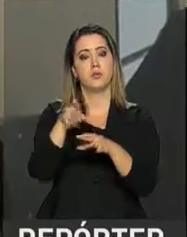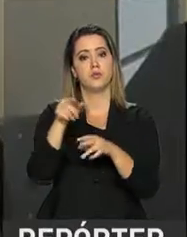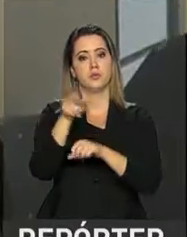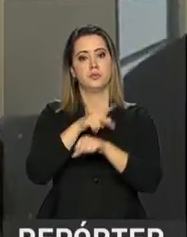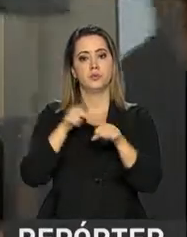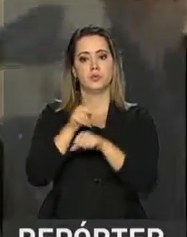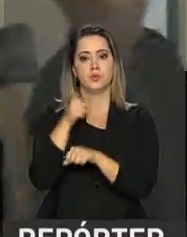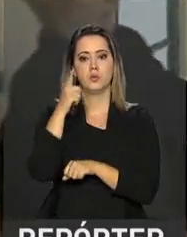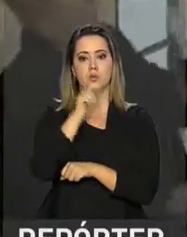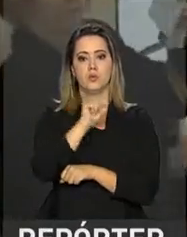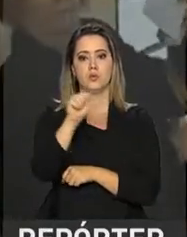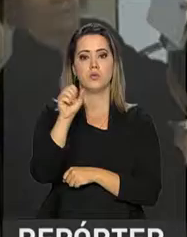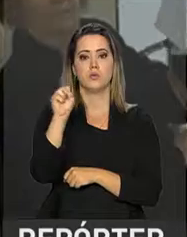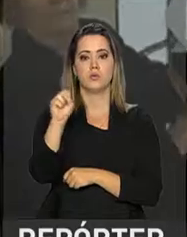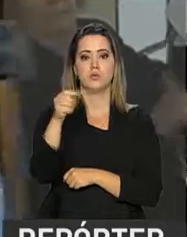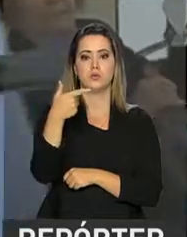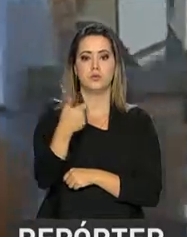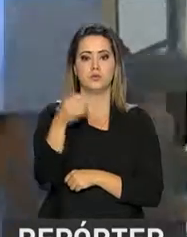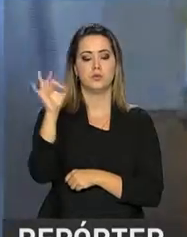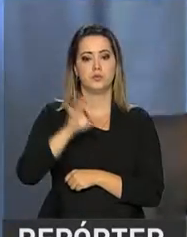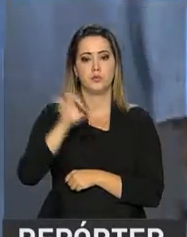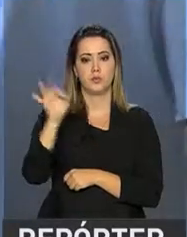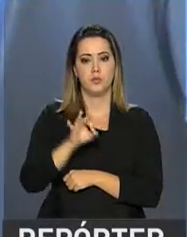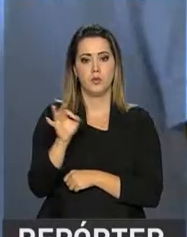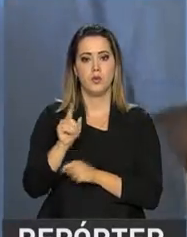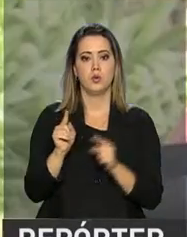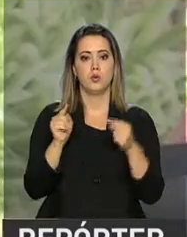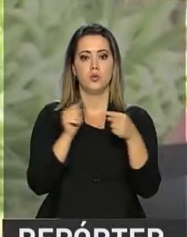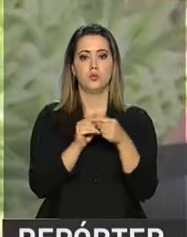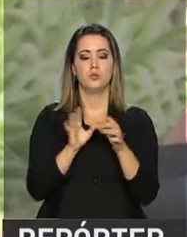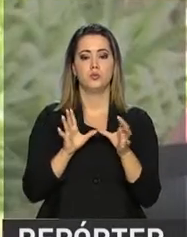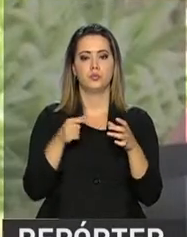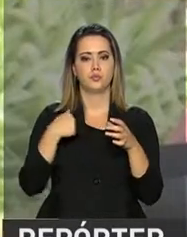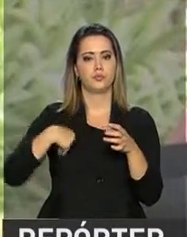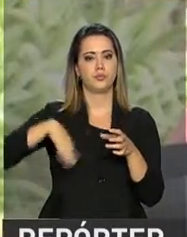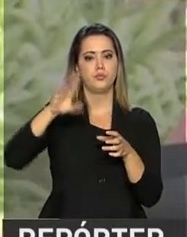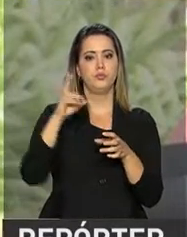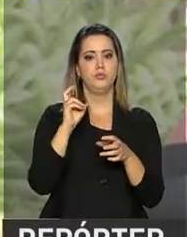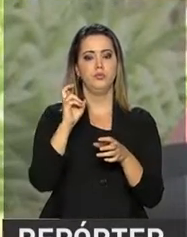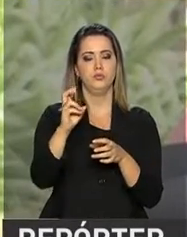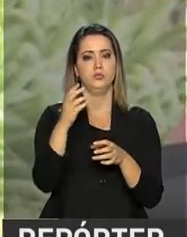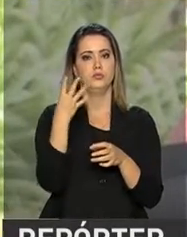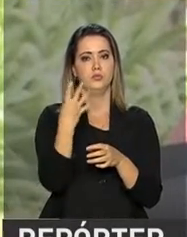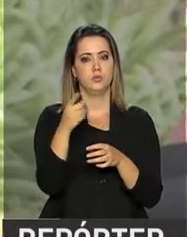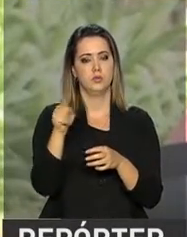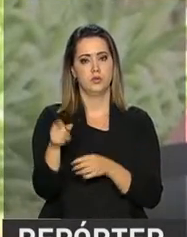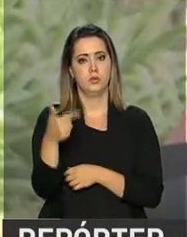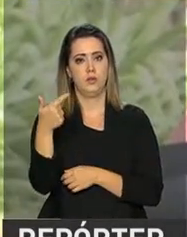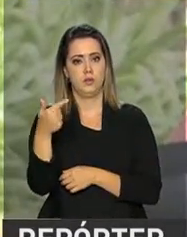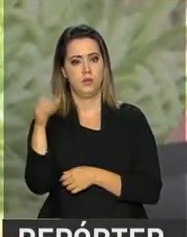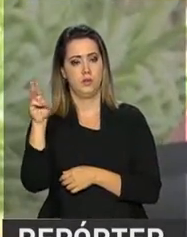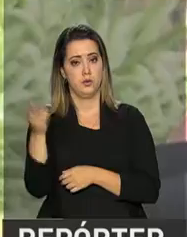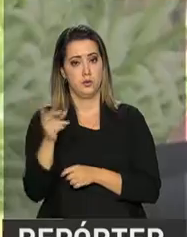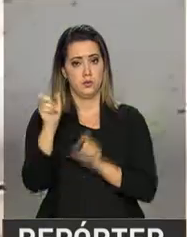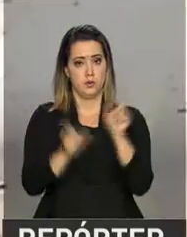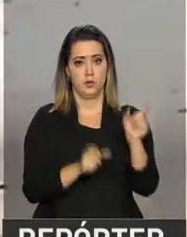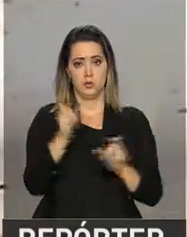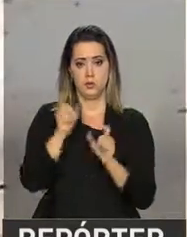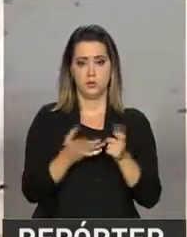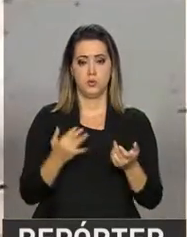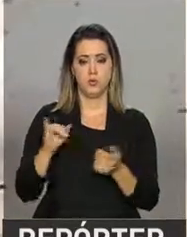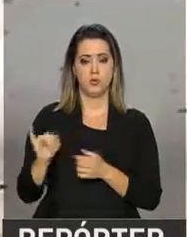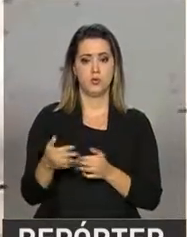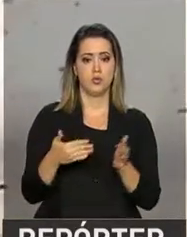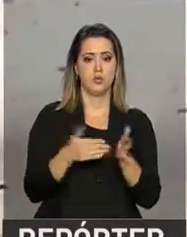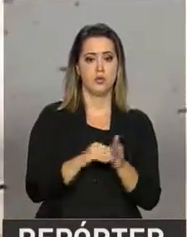o alcance de 82 e meio por cento do público prioritário estimado em 54,2 milhões de pessoas de